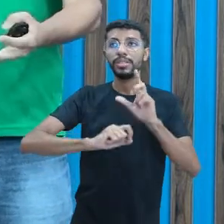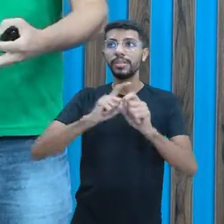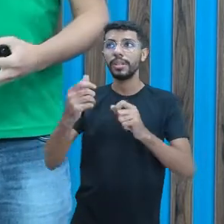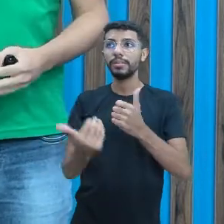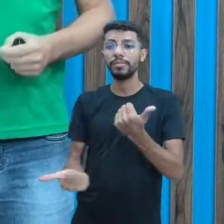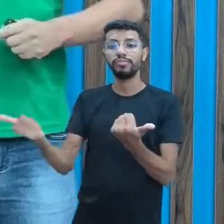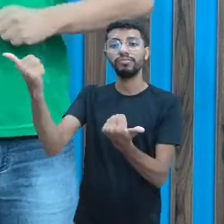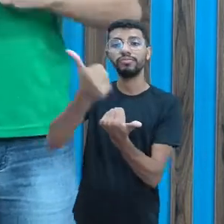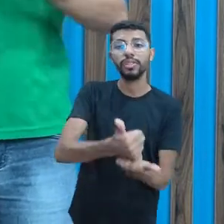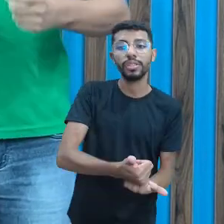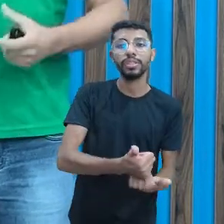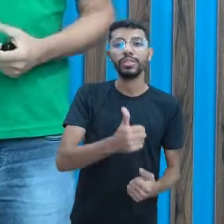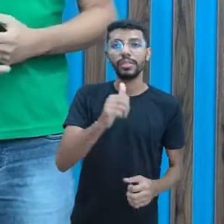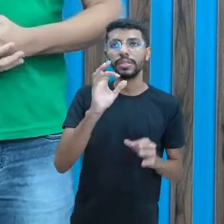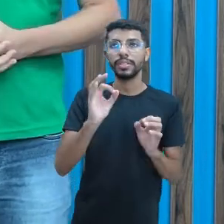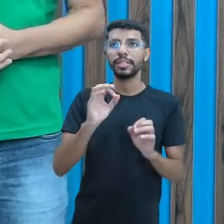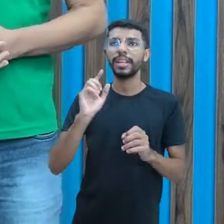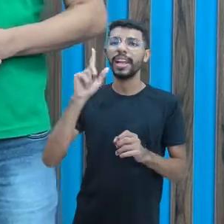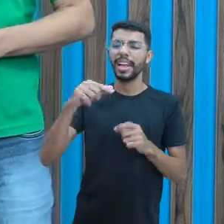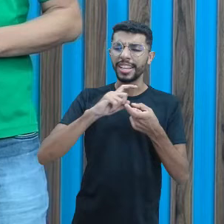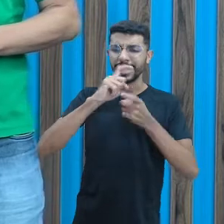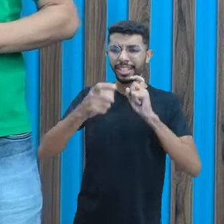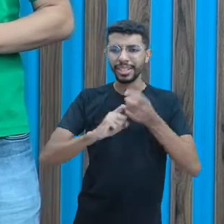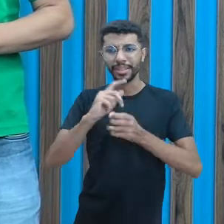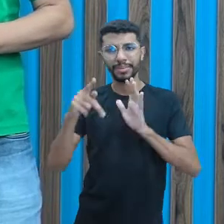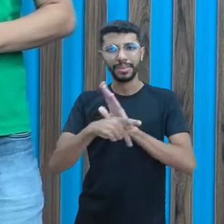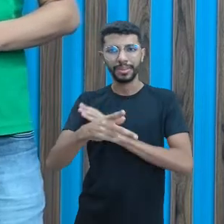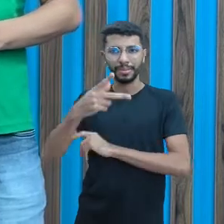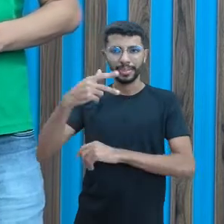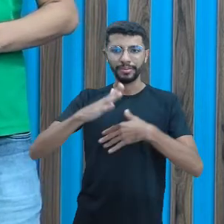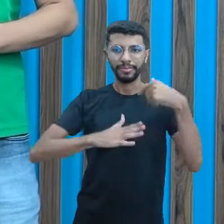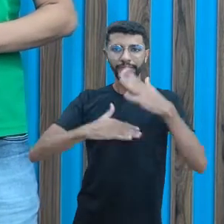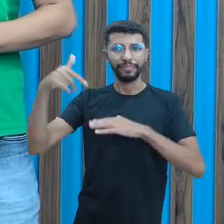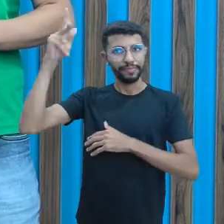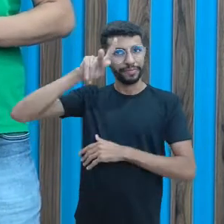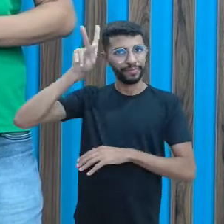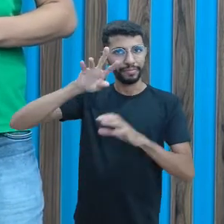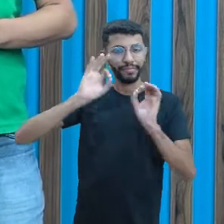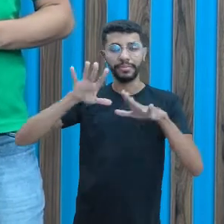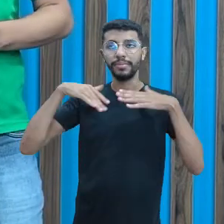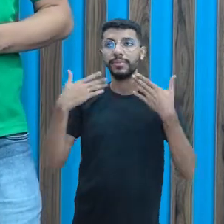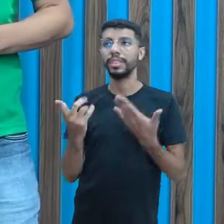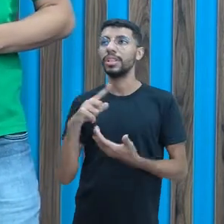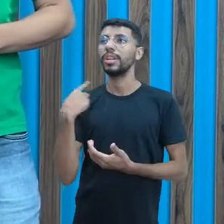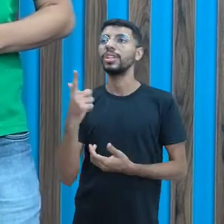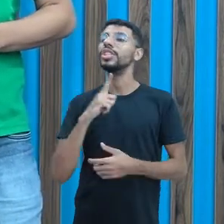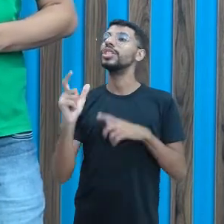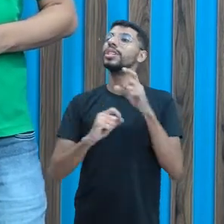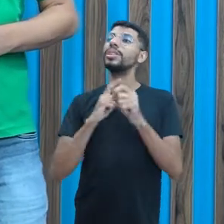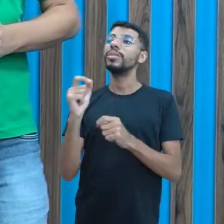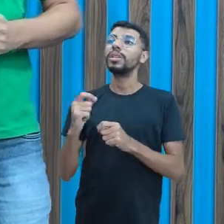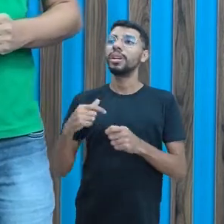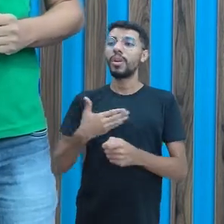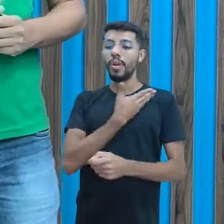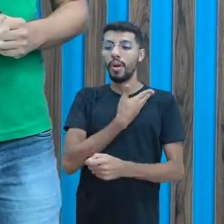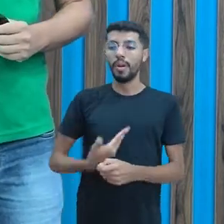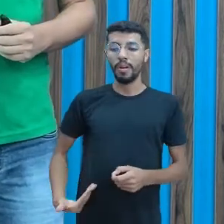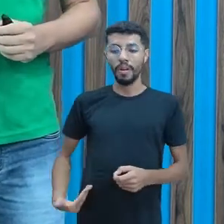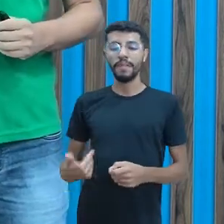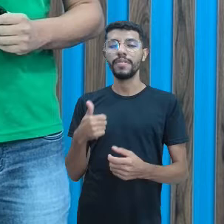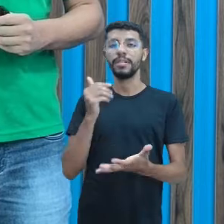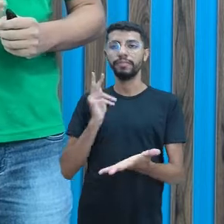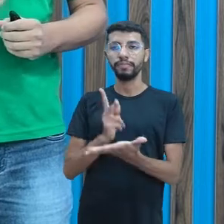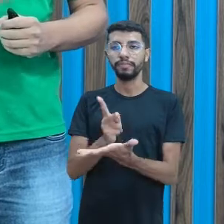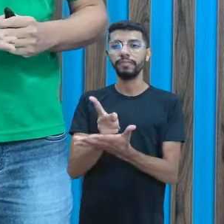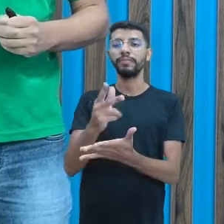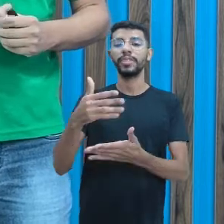sendo derrubado. Isso é uma discussão, né, que os historiadores continuam fazendo, né, até que nós tenhamos, enfim, um governo civil e